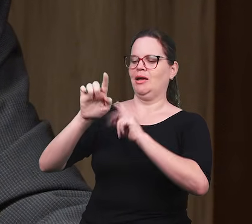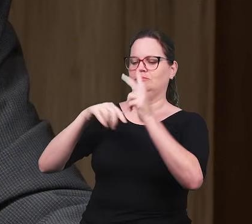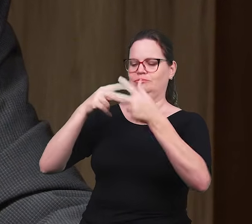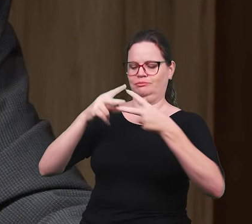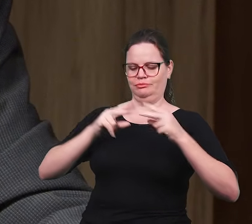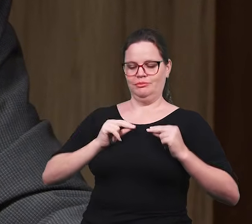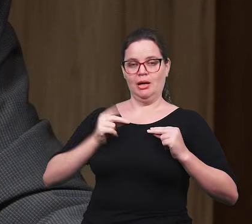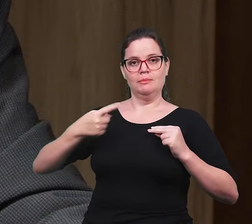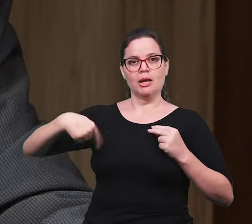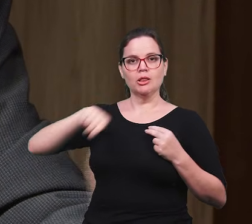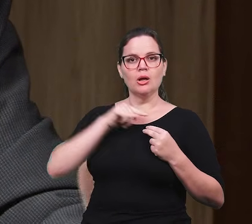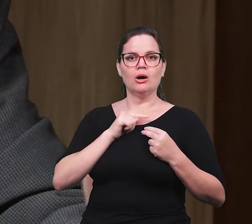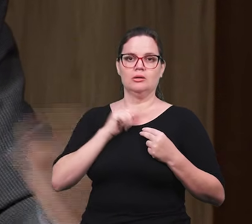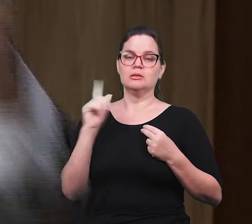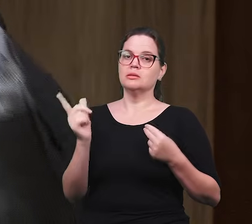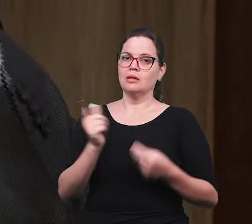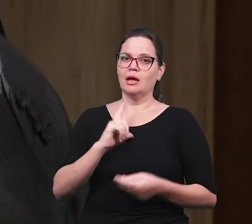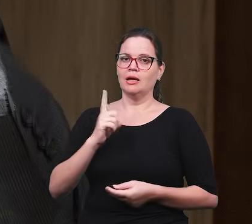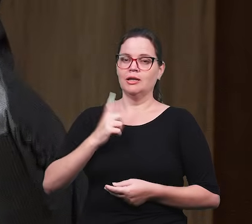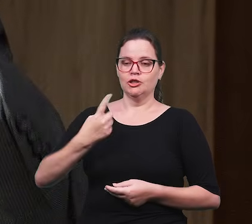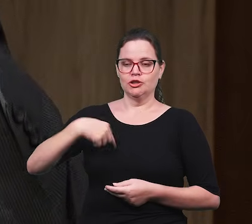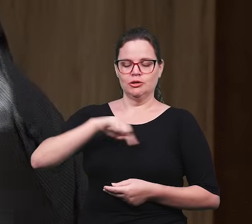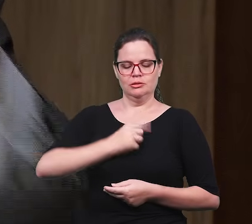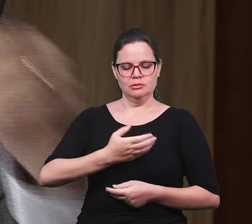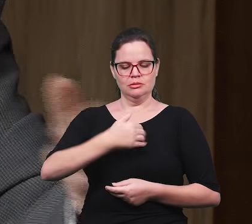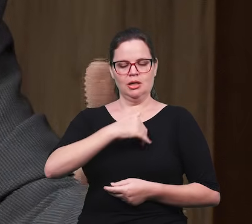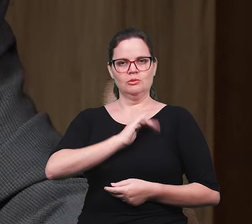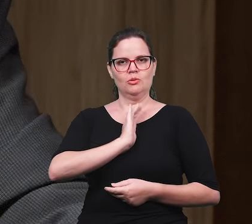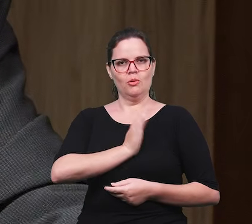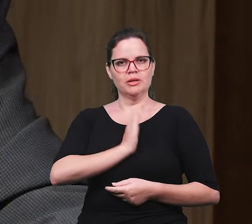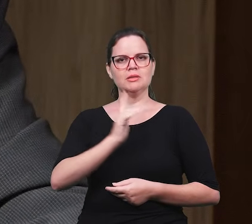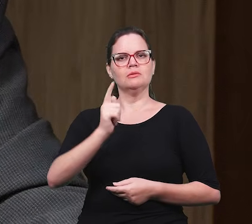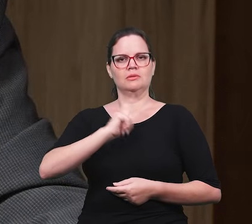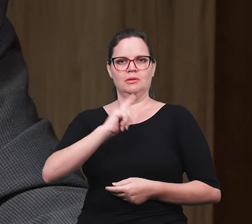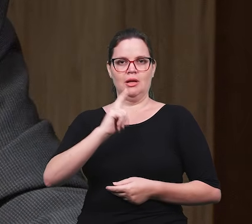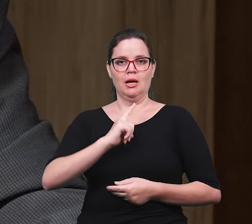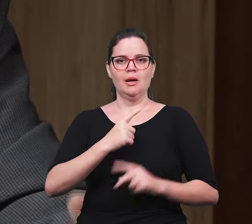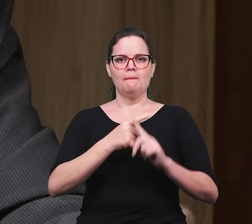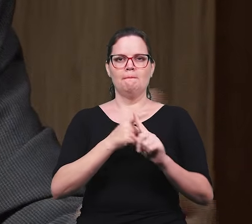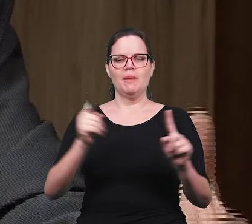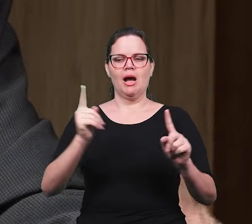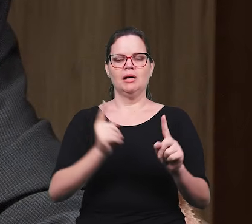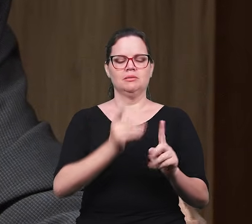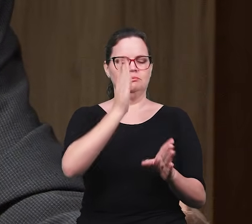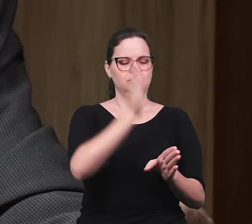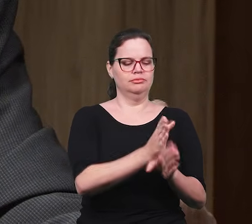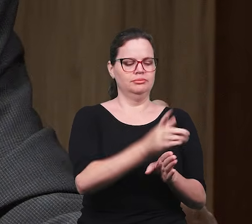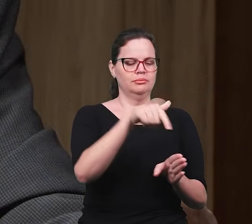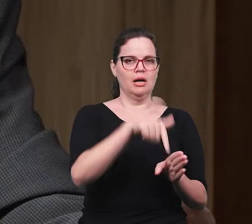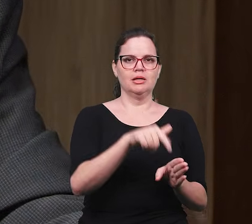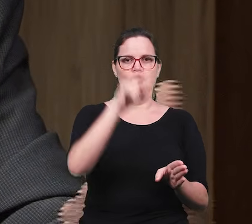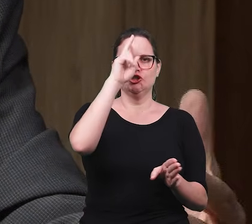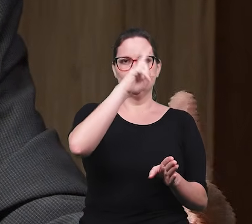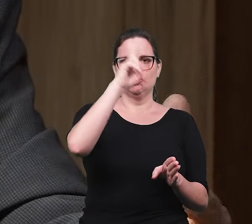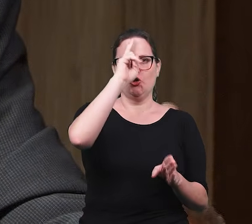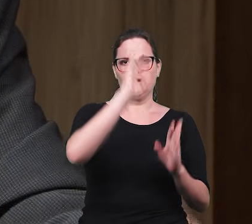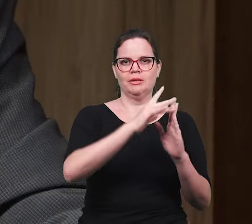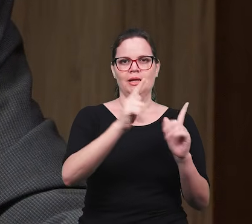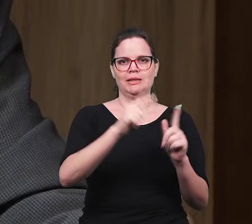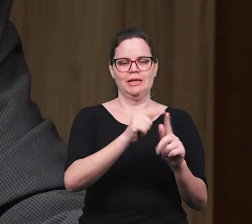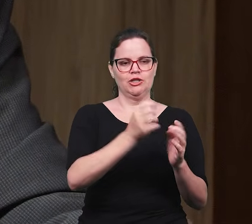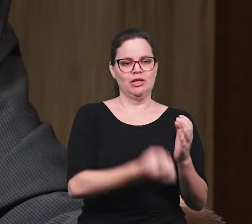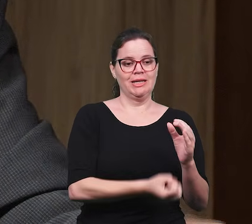fé que caminha ao longo da história, marcada por